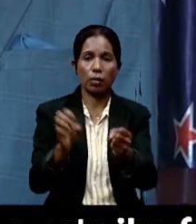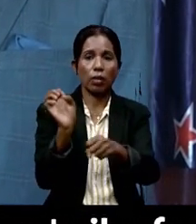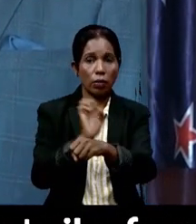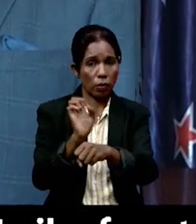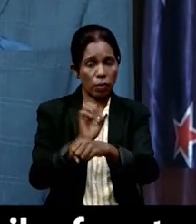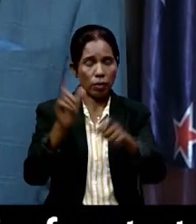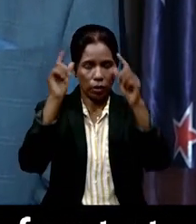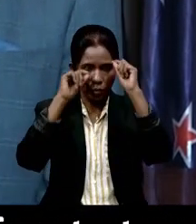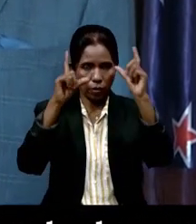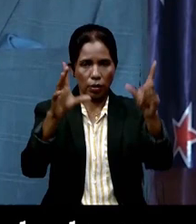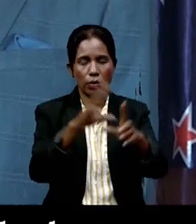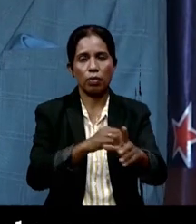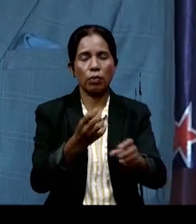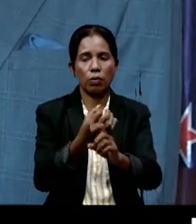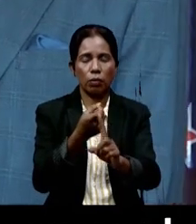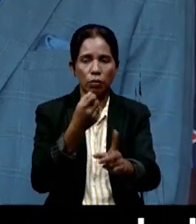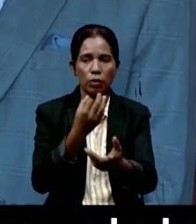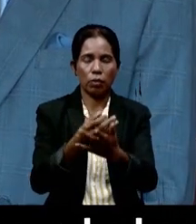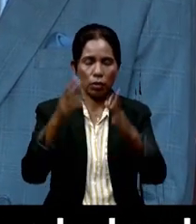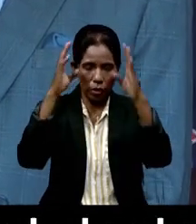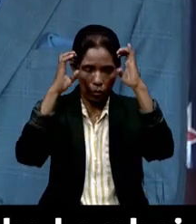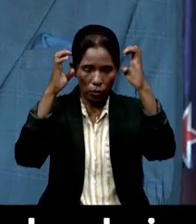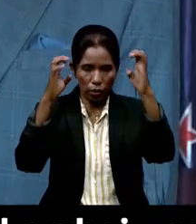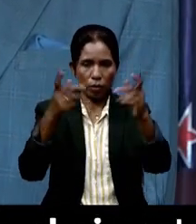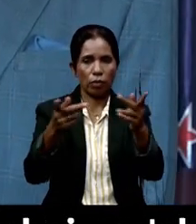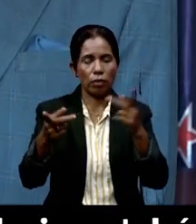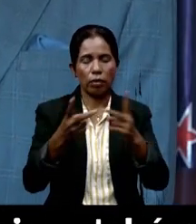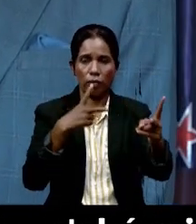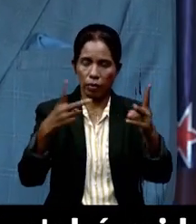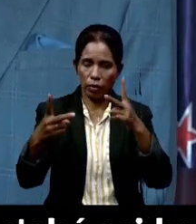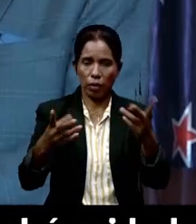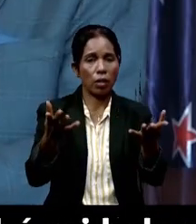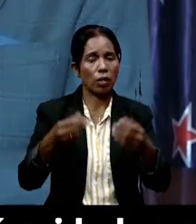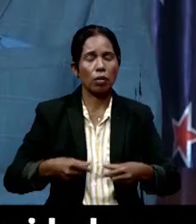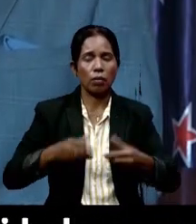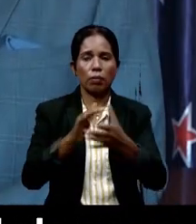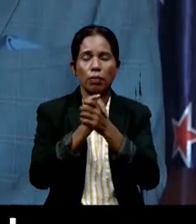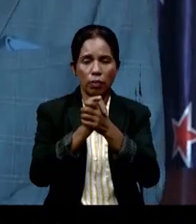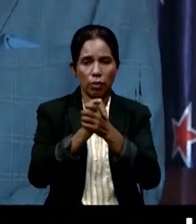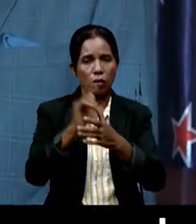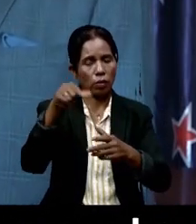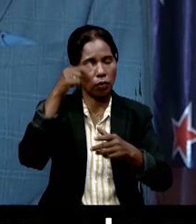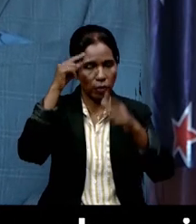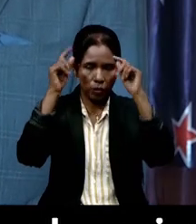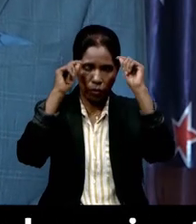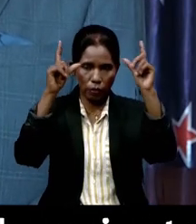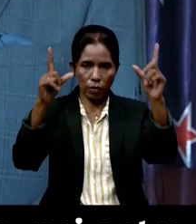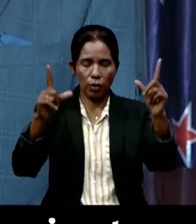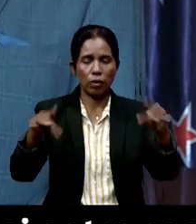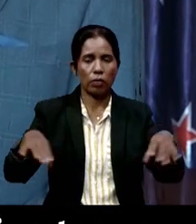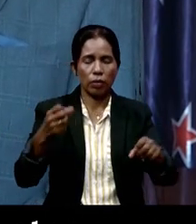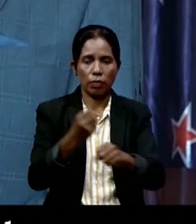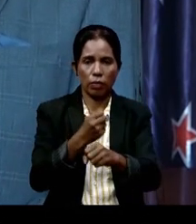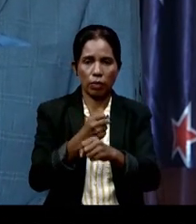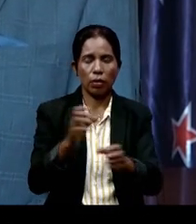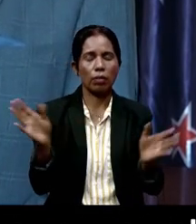nian lihusi rendimento rural, edukasaun no turismo. Nomos hakarak fo parabens ba guvernu Timor Leste nebe esforsu makas ho